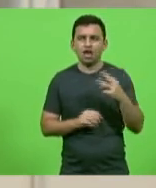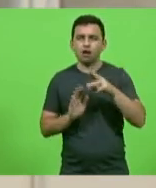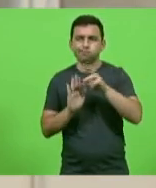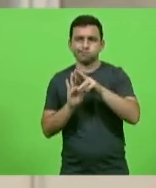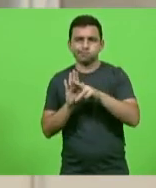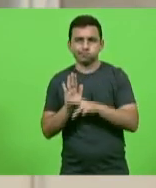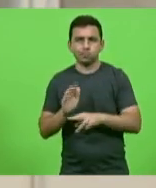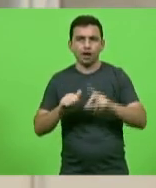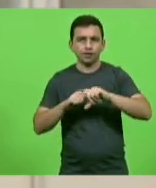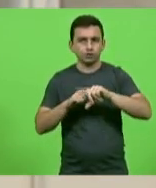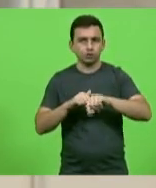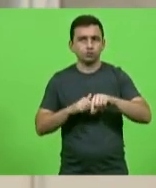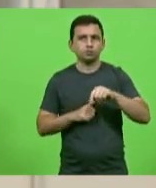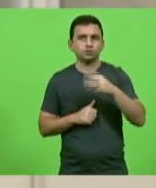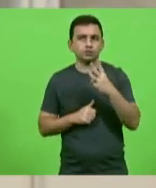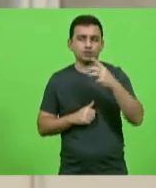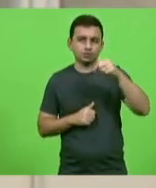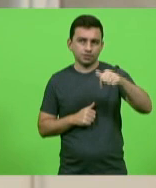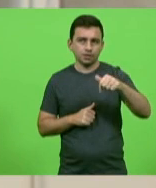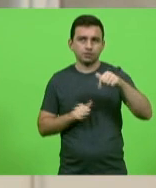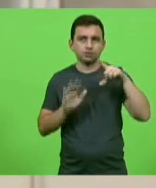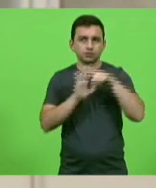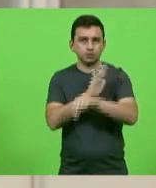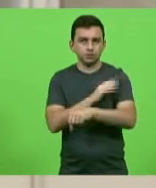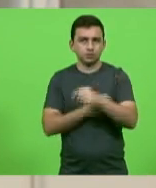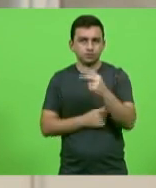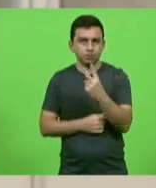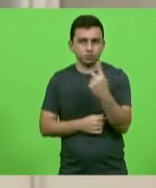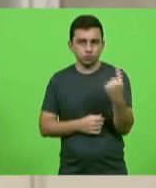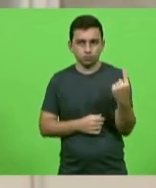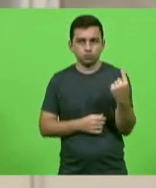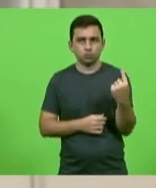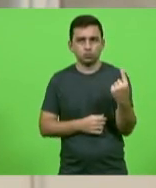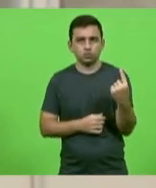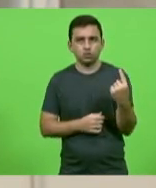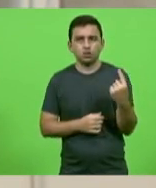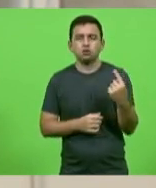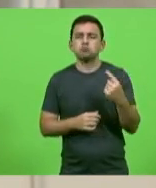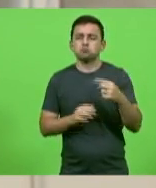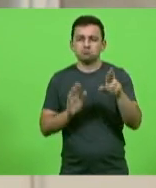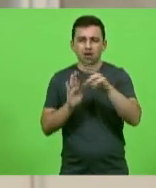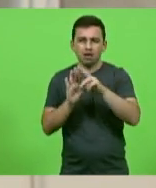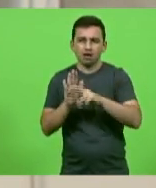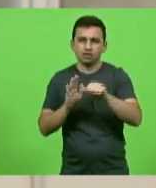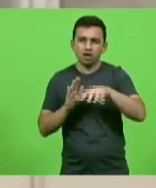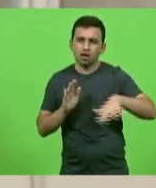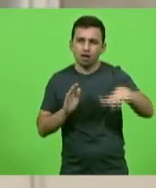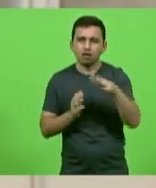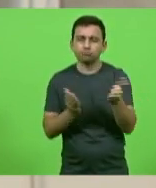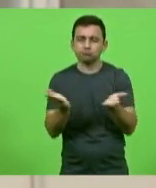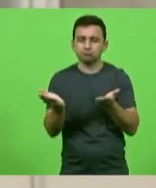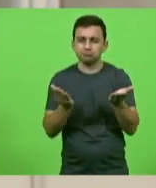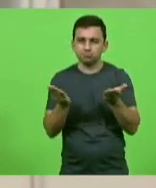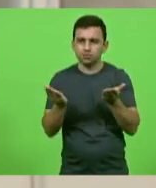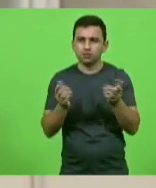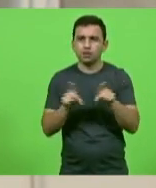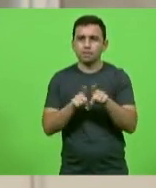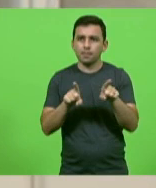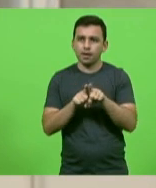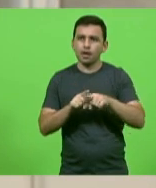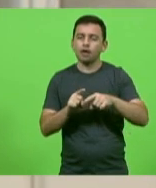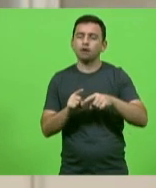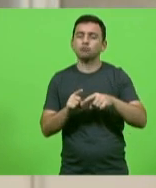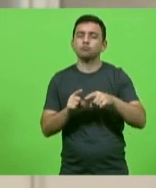regulamenta o artigo 37 inciso 21 da Constituição Federal institui normas gerais para a licitações e